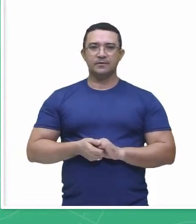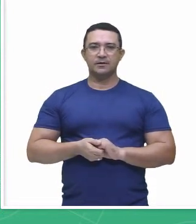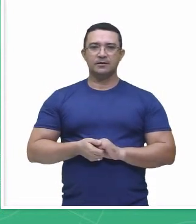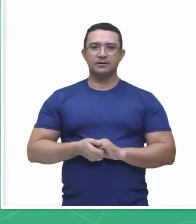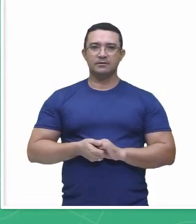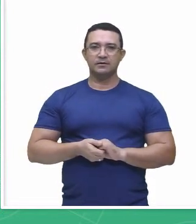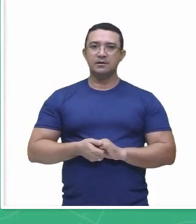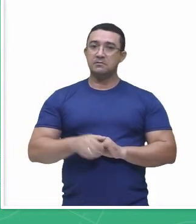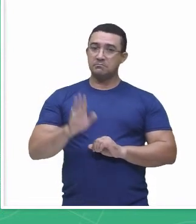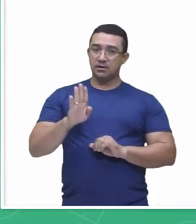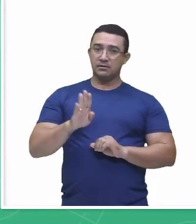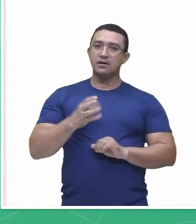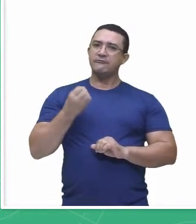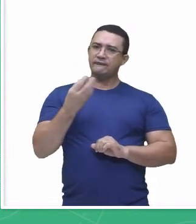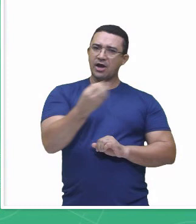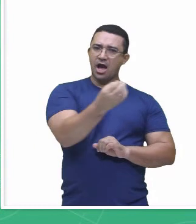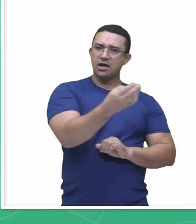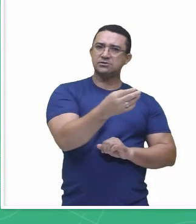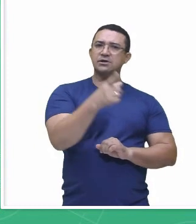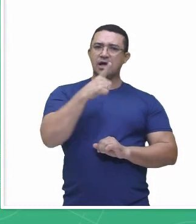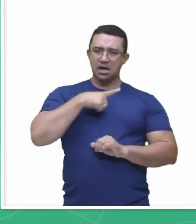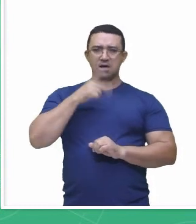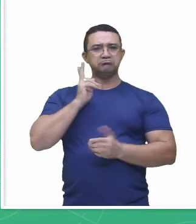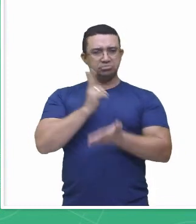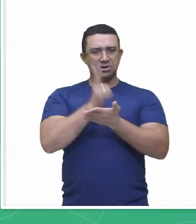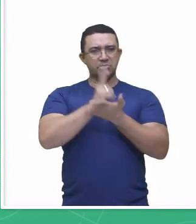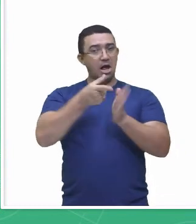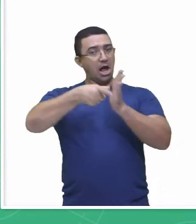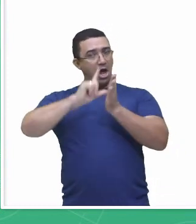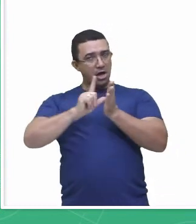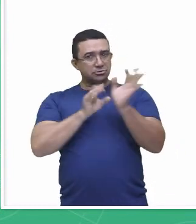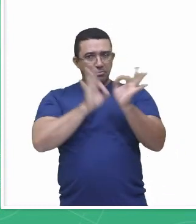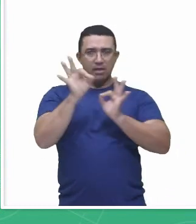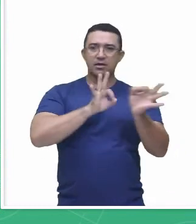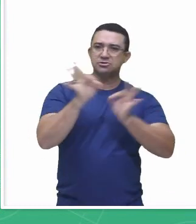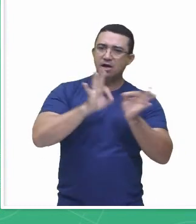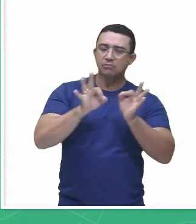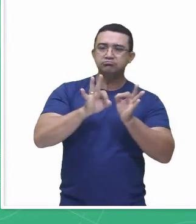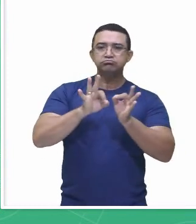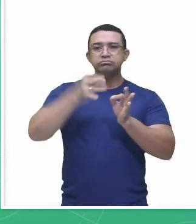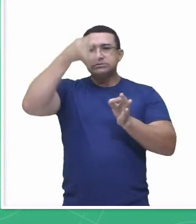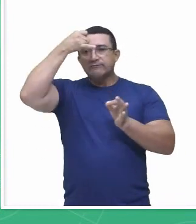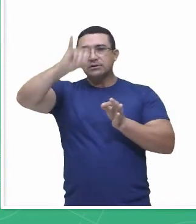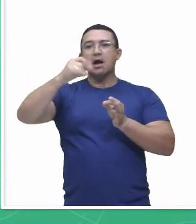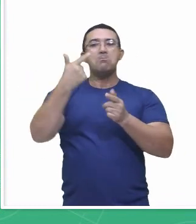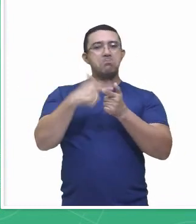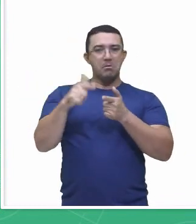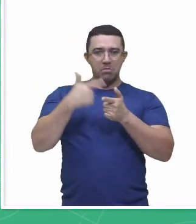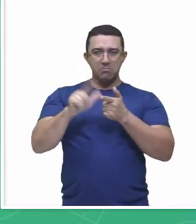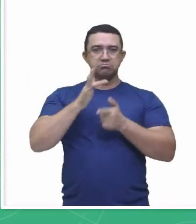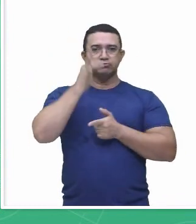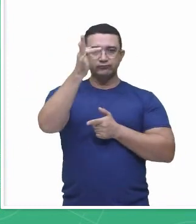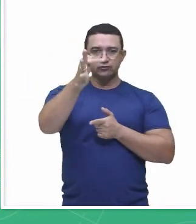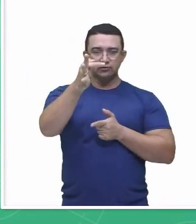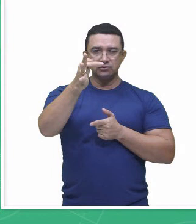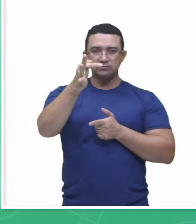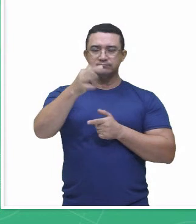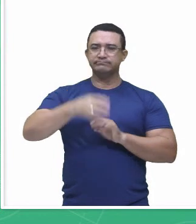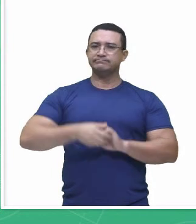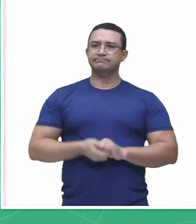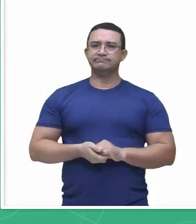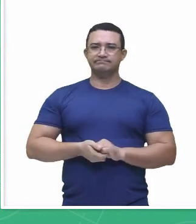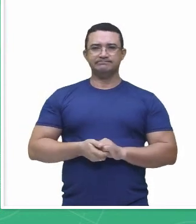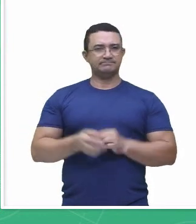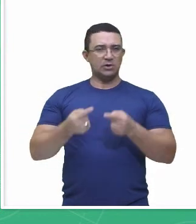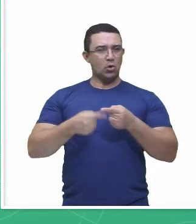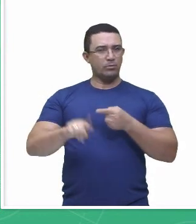Letra B. Viagens devem ser bem planejadas para evitar problemas e prejuízos futuros? Também não é esse o ponto